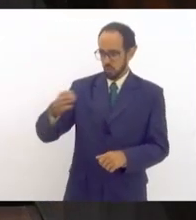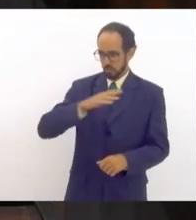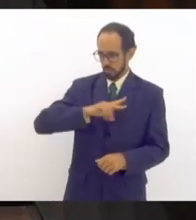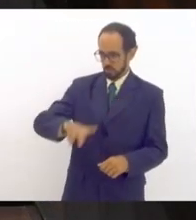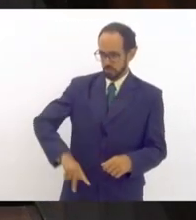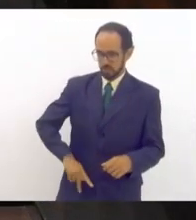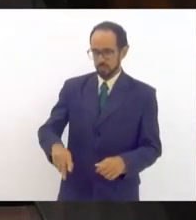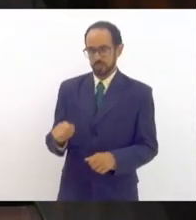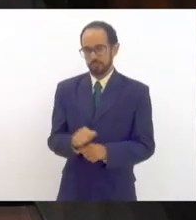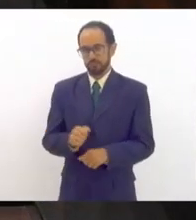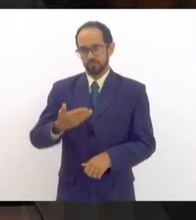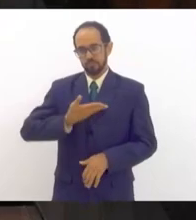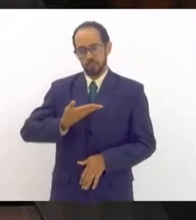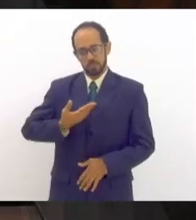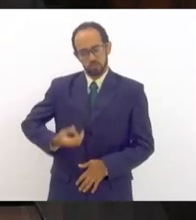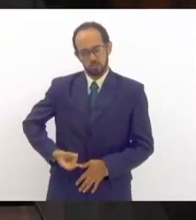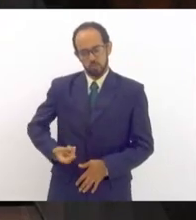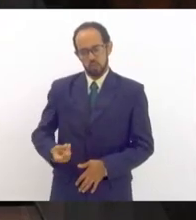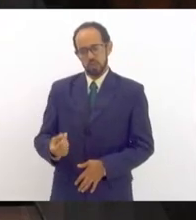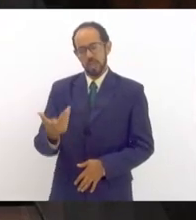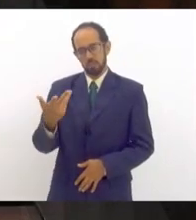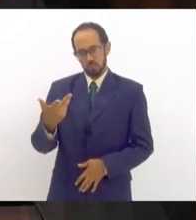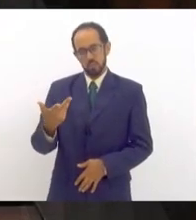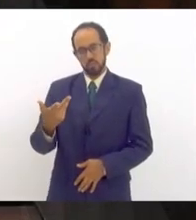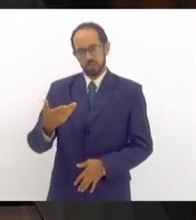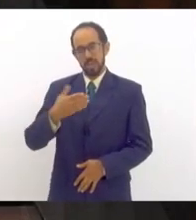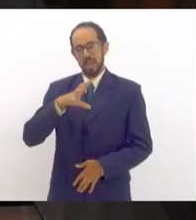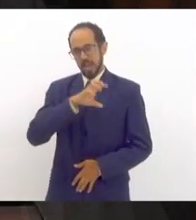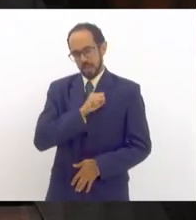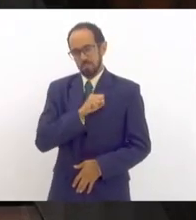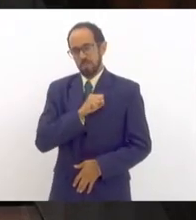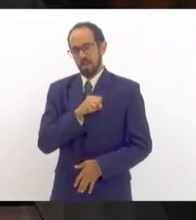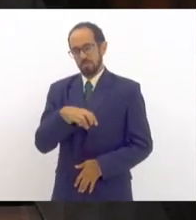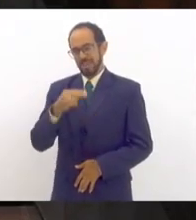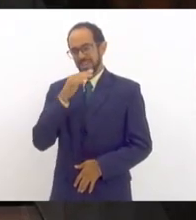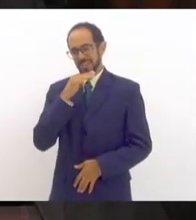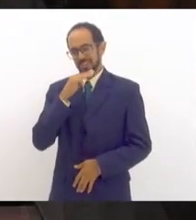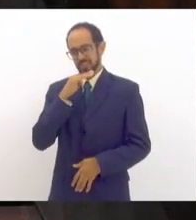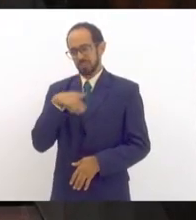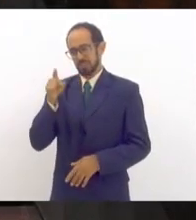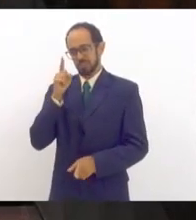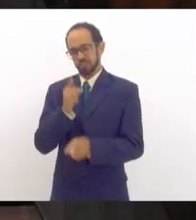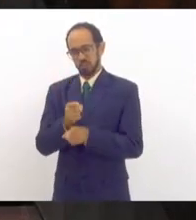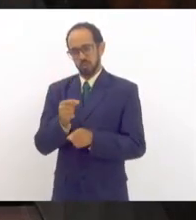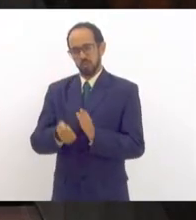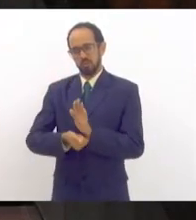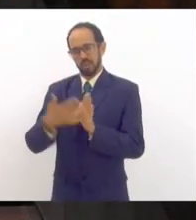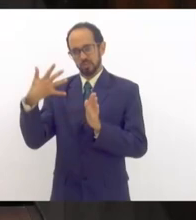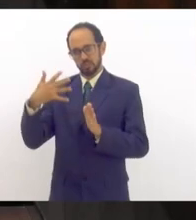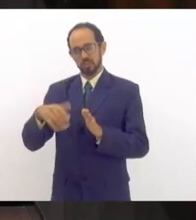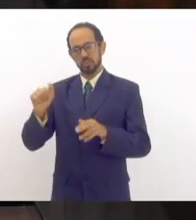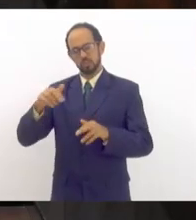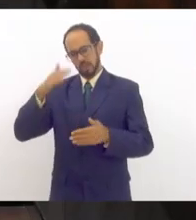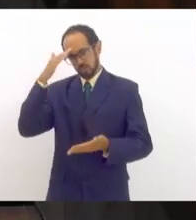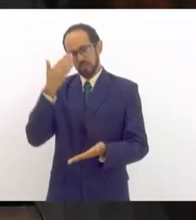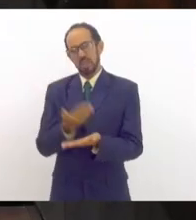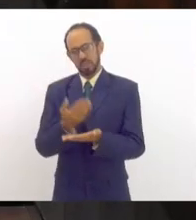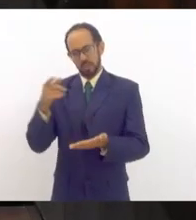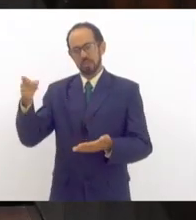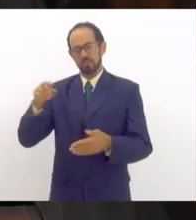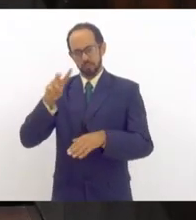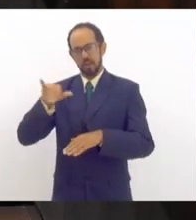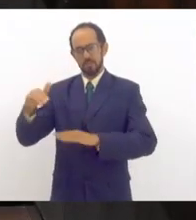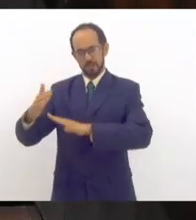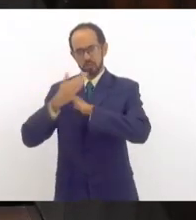um amigo de longa data é um amigo que ama Mangaratiba também já encontramos muito por lá eu tenho certeza que vai estar me ajudando nessa causa também